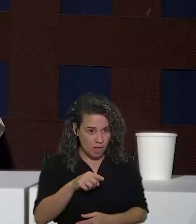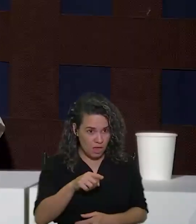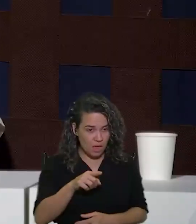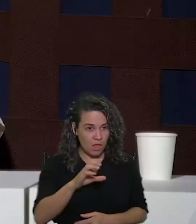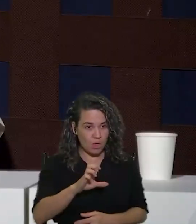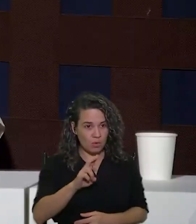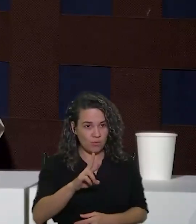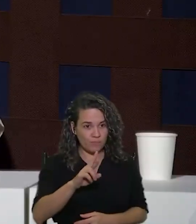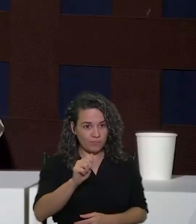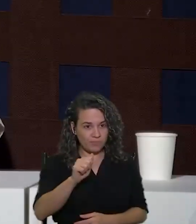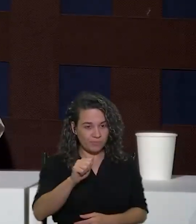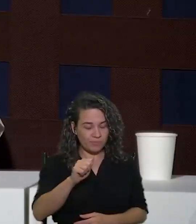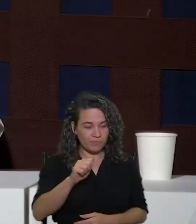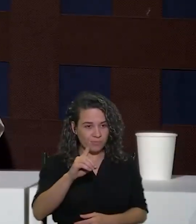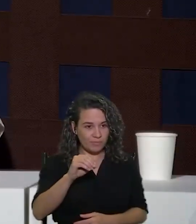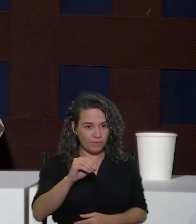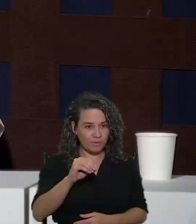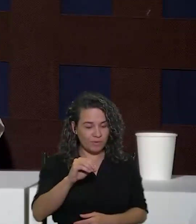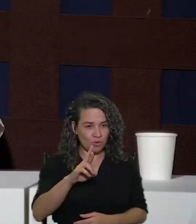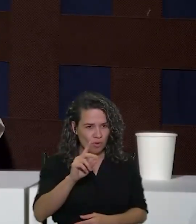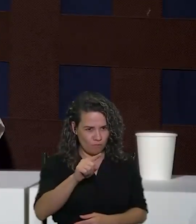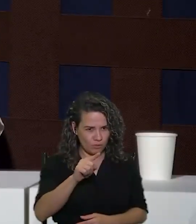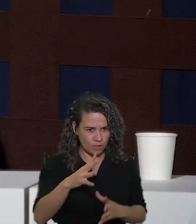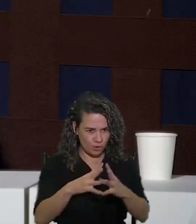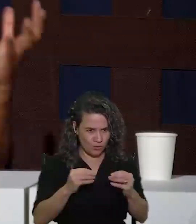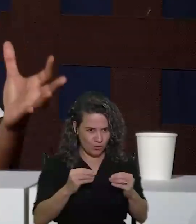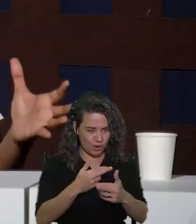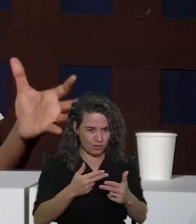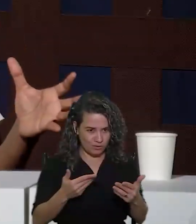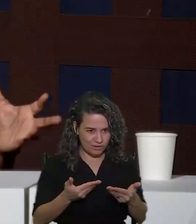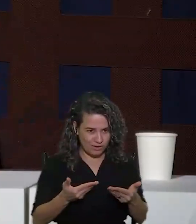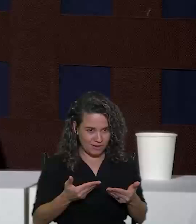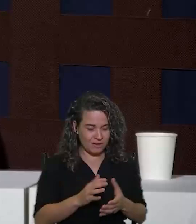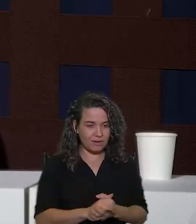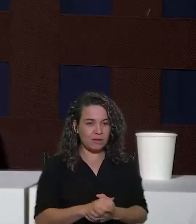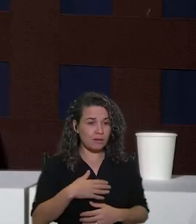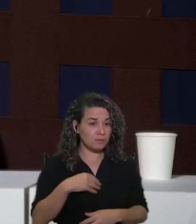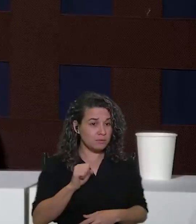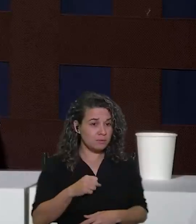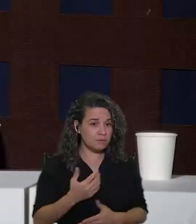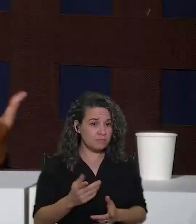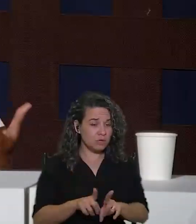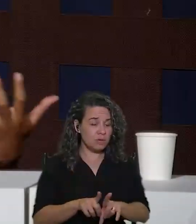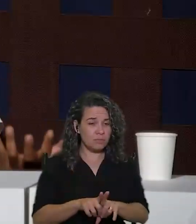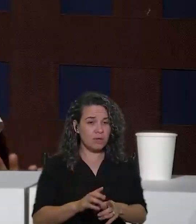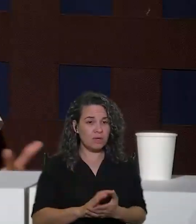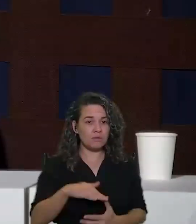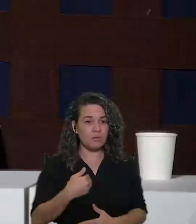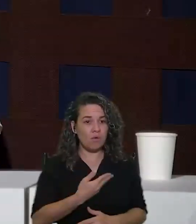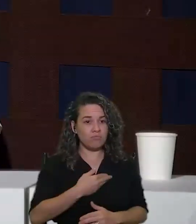você cura as coisas, né? Mas, enfim, eu acho que também passa um pouco por isso, assim, né, de a gente construir